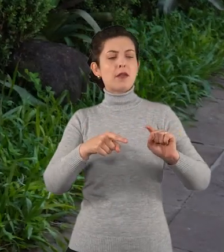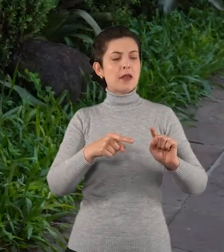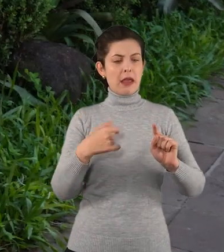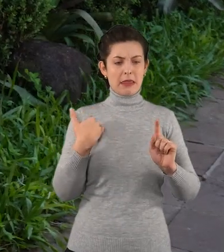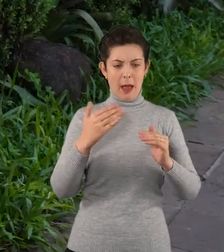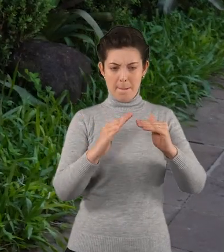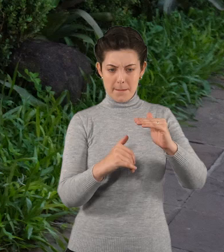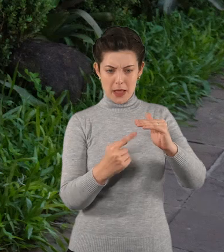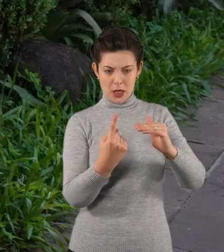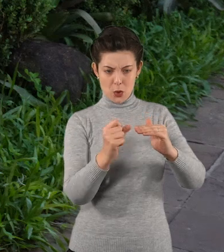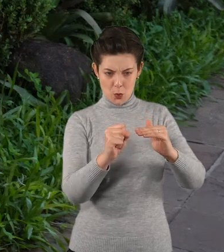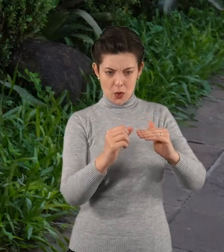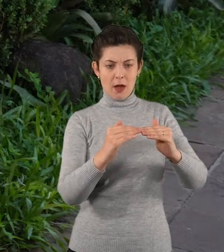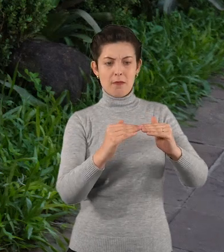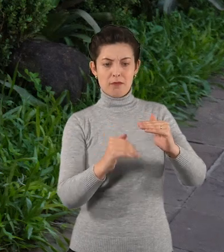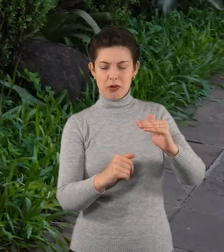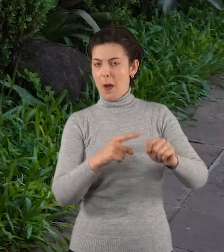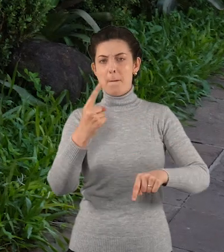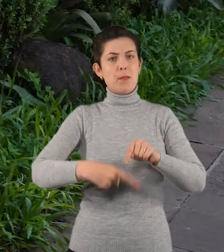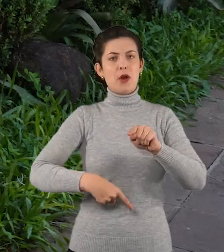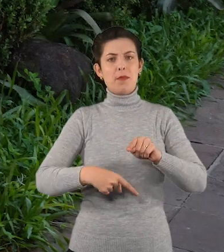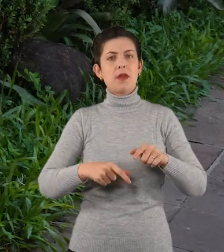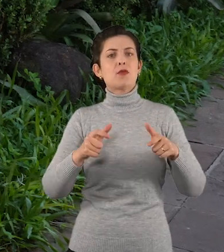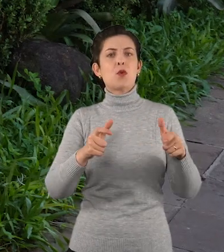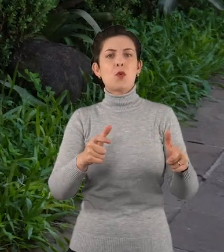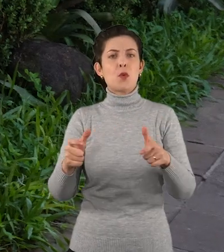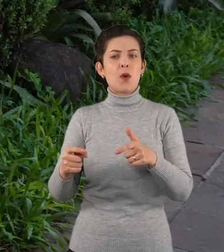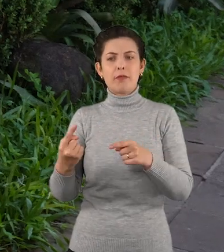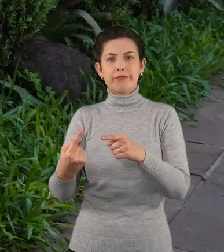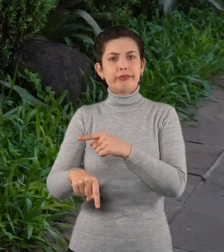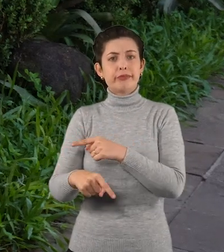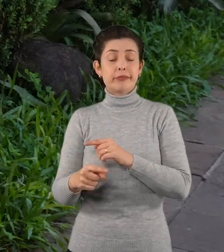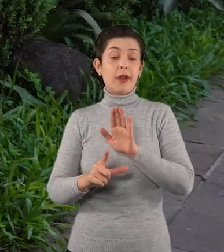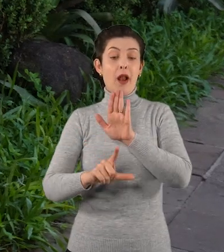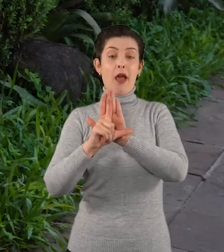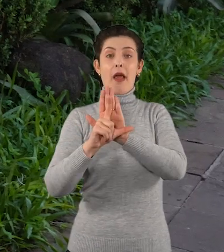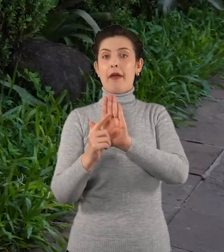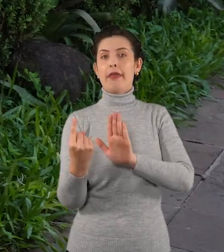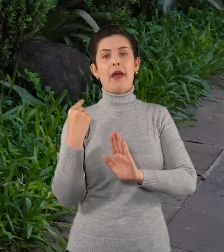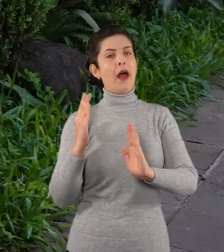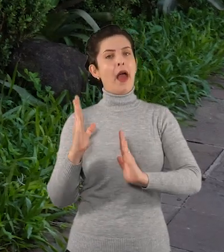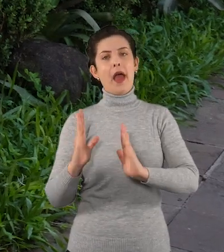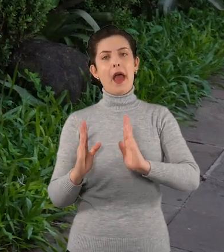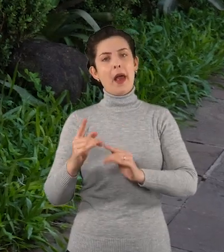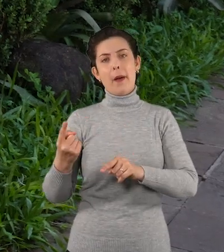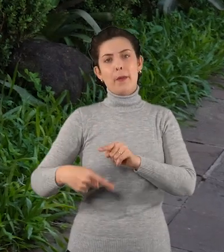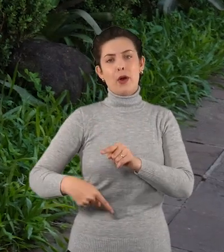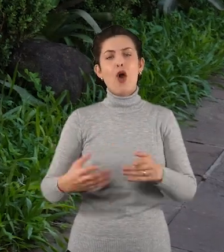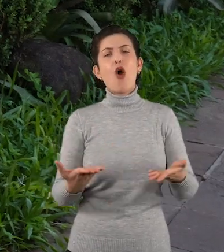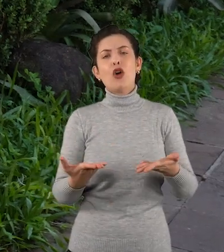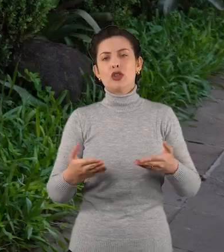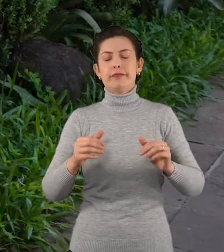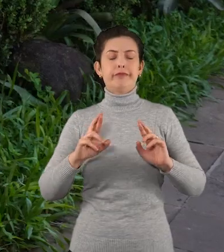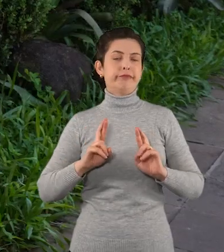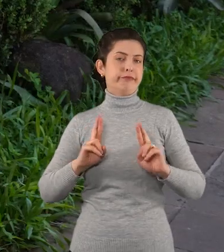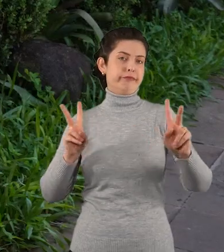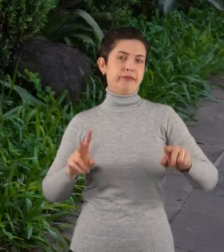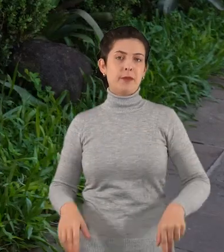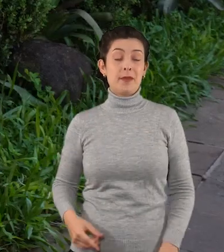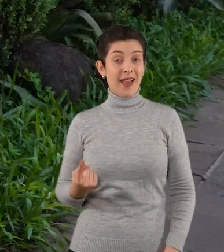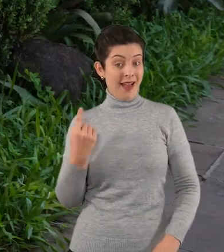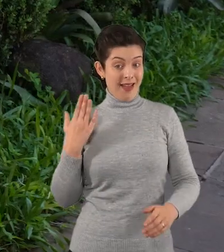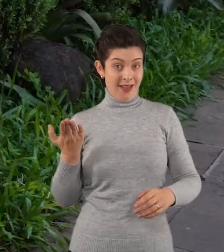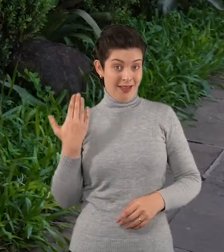incumbência proibir o ingresso de menores em ambientes que não era permitido por lei na época, né? Hoje está